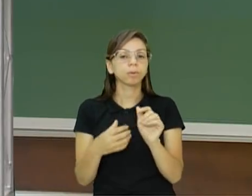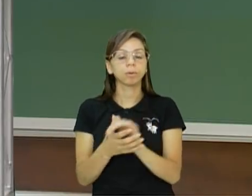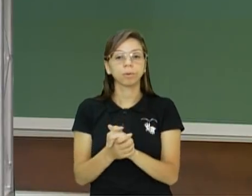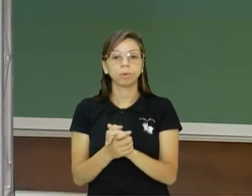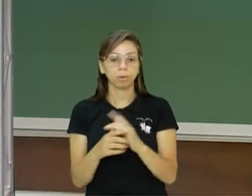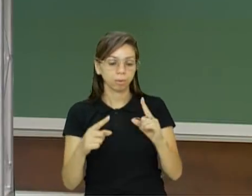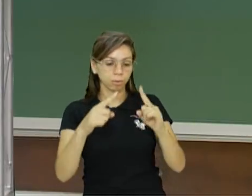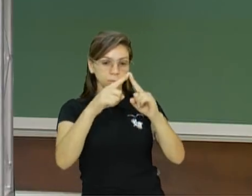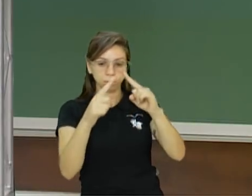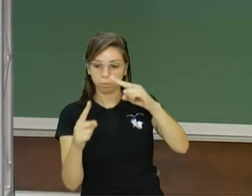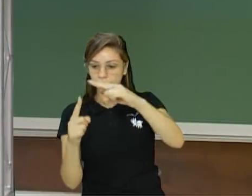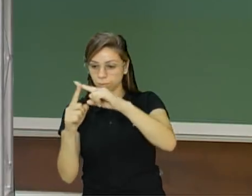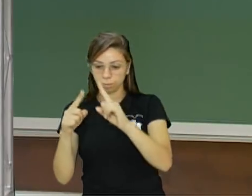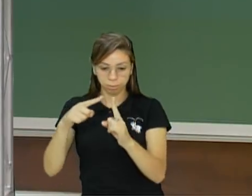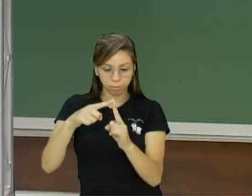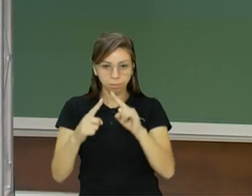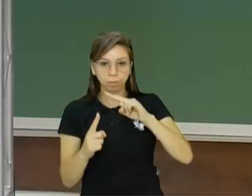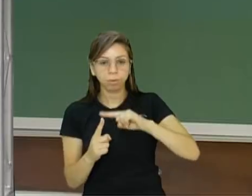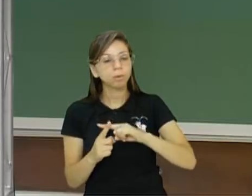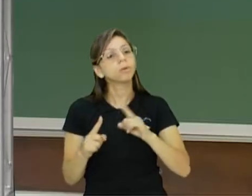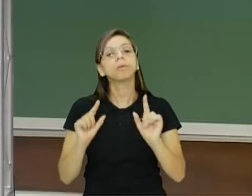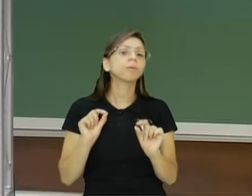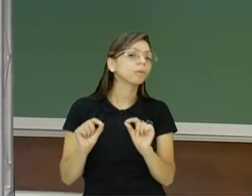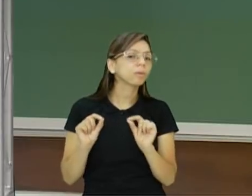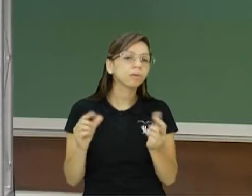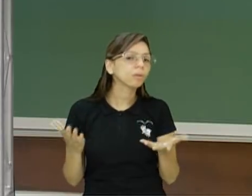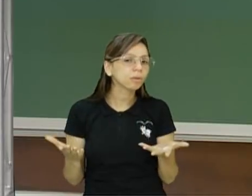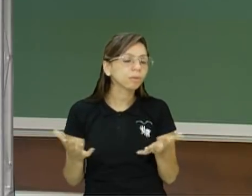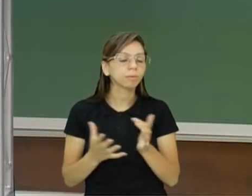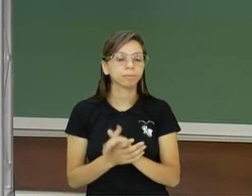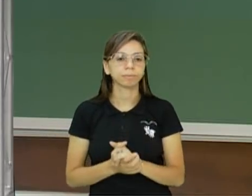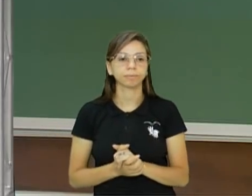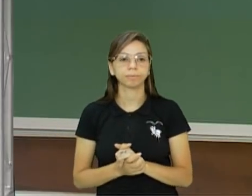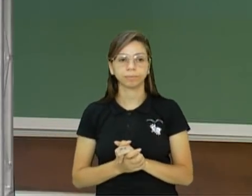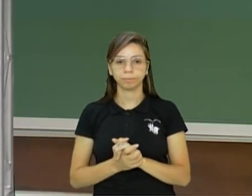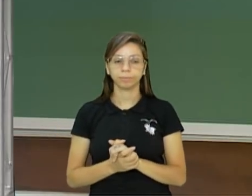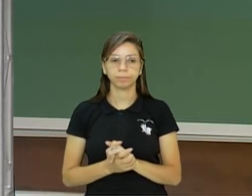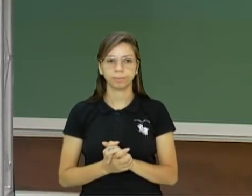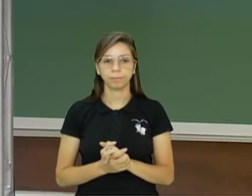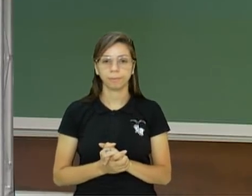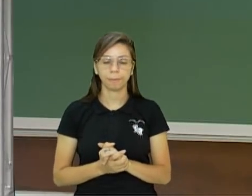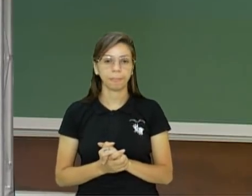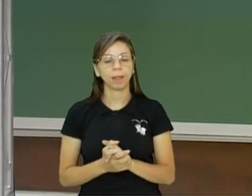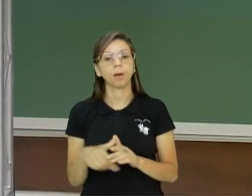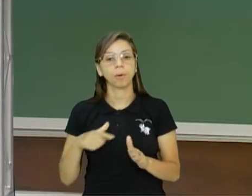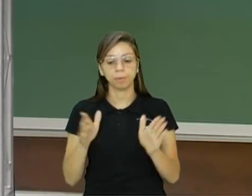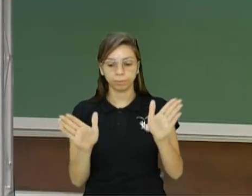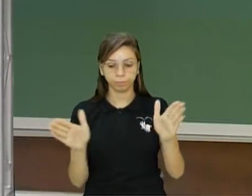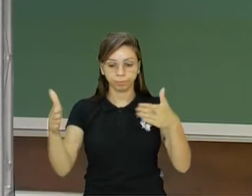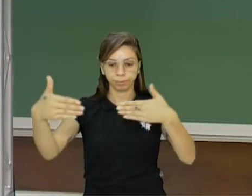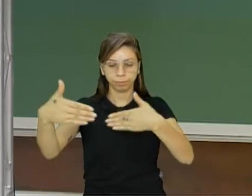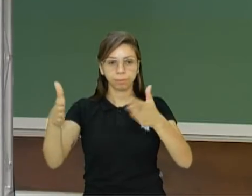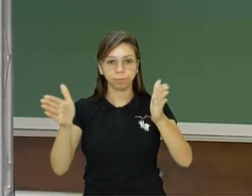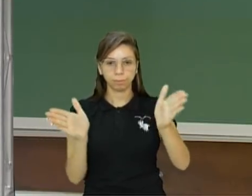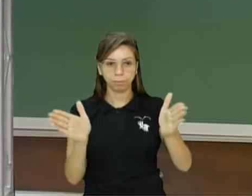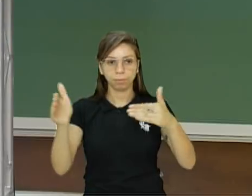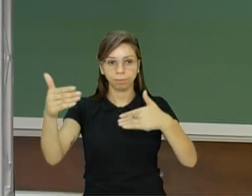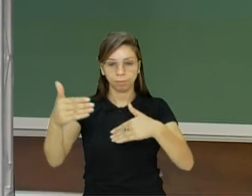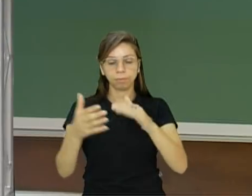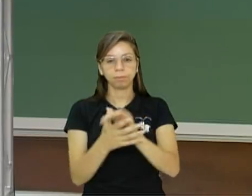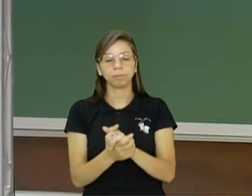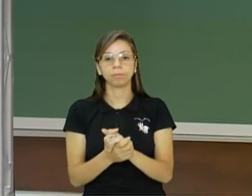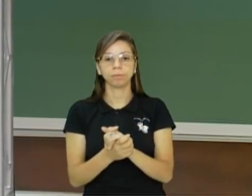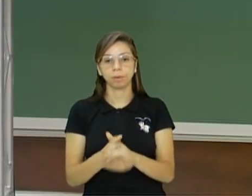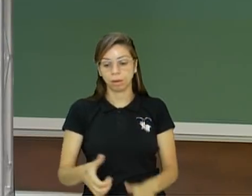polígonos regulares. O que são os polígonos regulares? É igual aqui nós temos no cubo, ó. O cubo é formado por